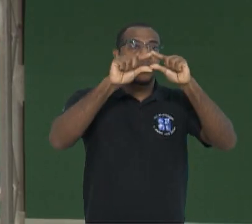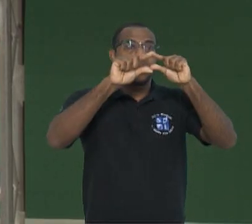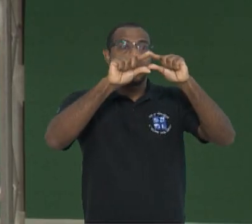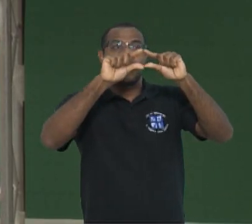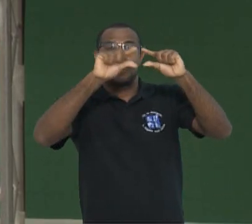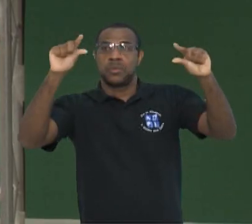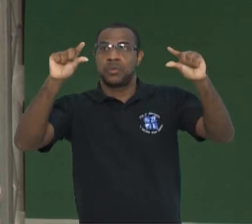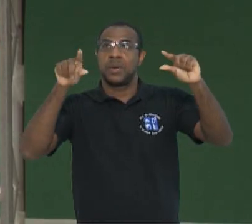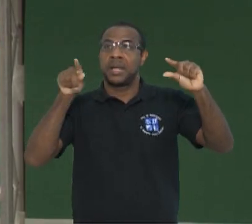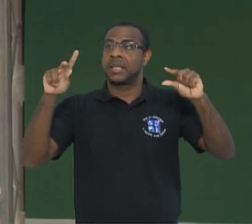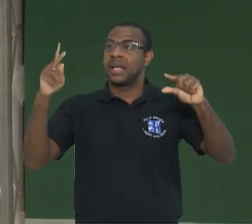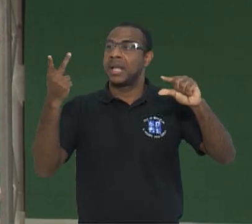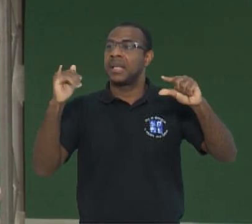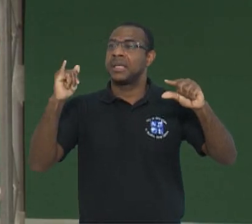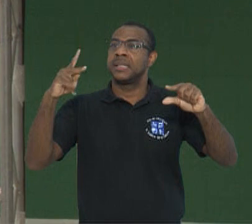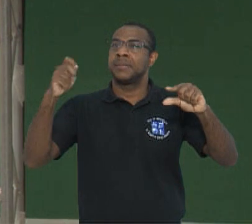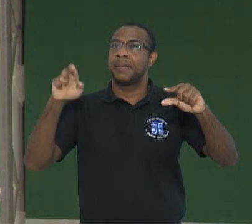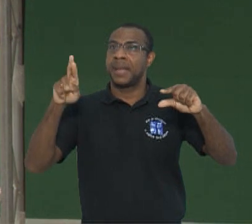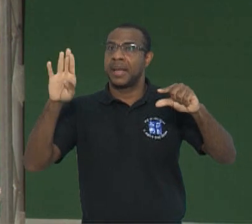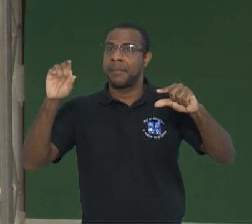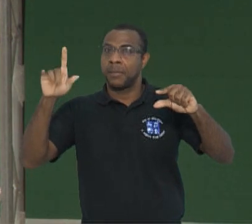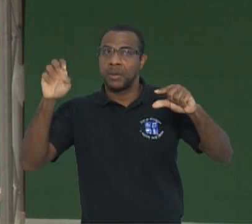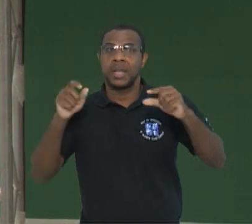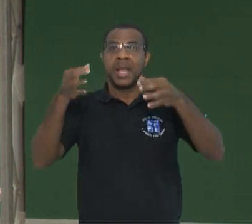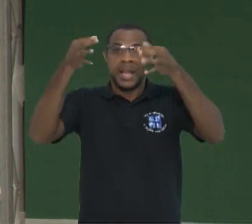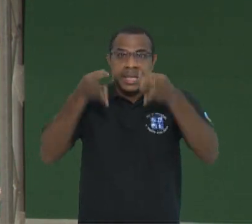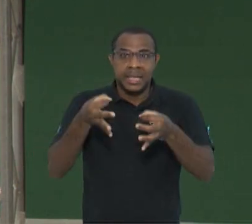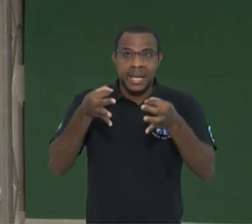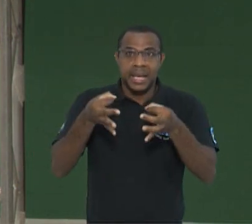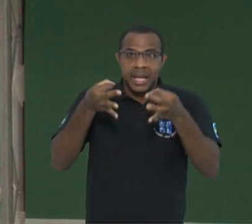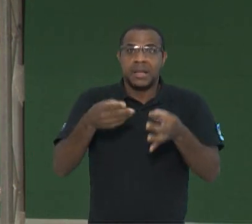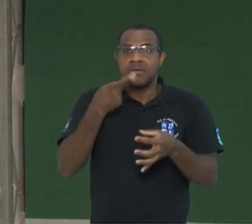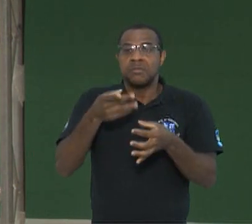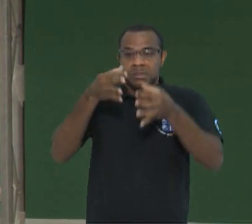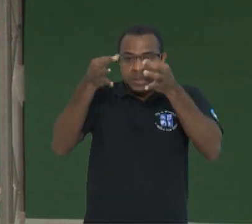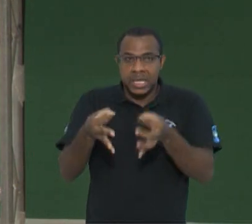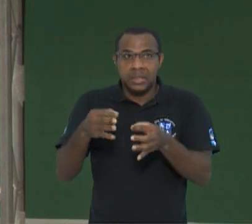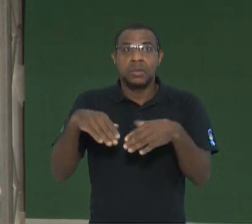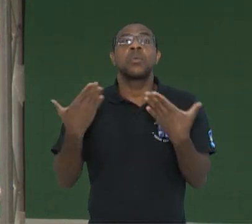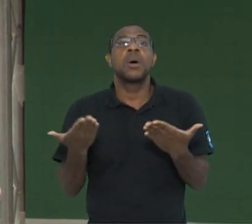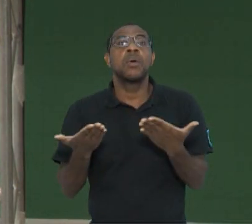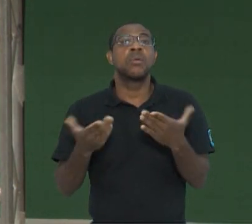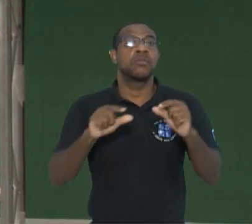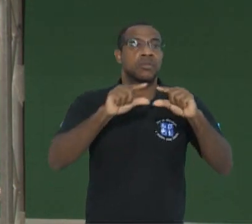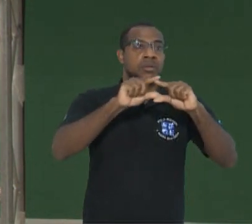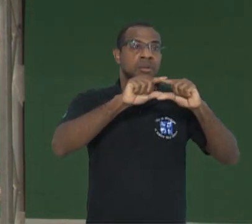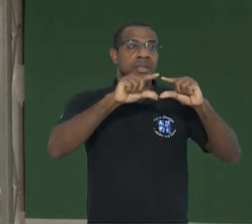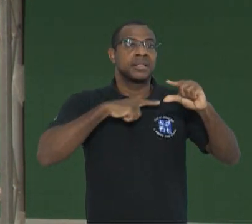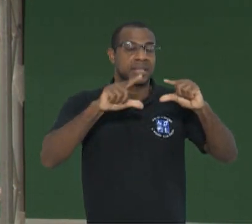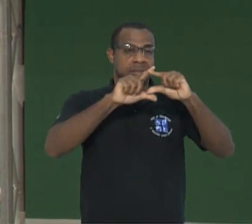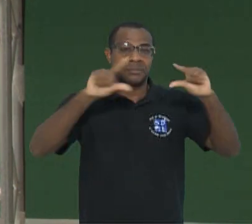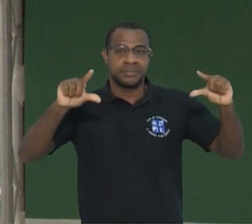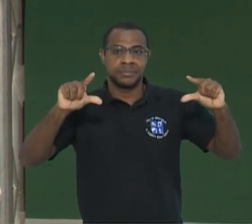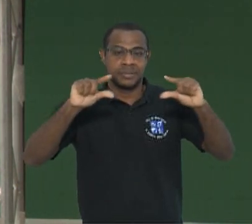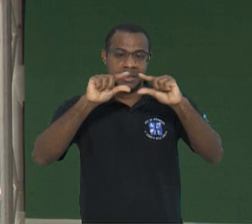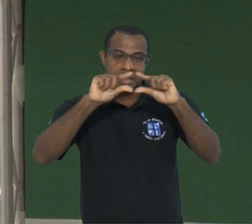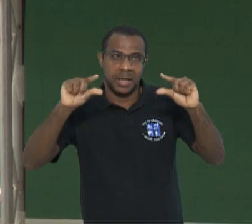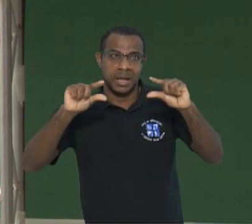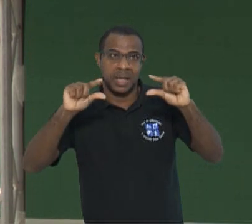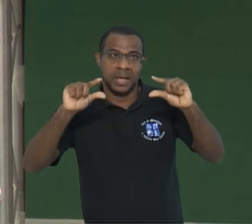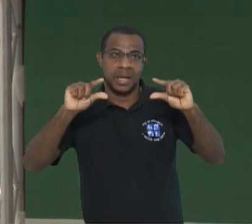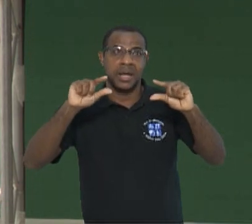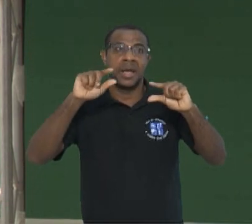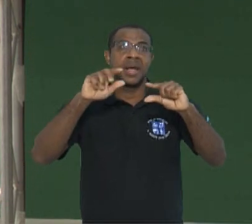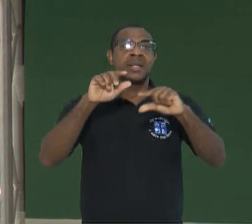dessa hipérbole, é correto afirmar. Então você tem a equação de uma hipérbole aqui e você vai me dizer o que é certo